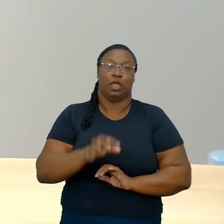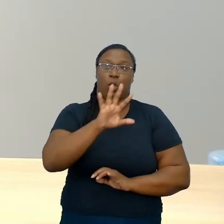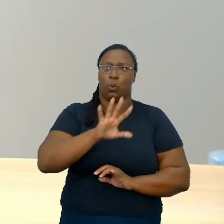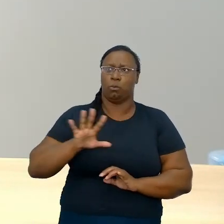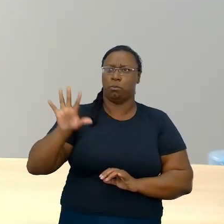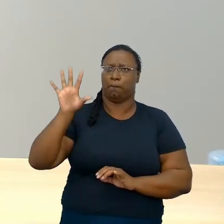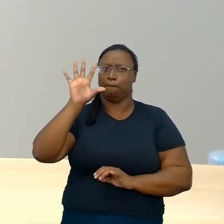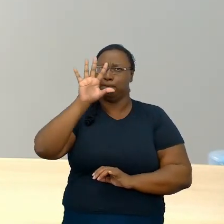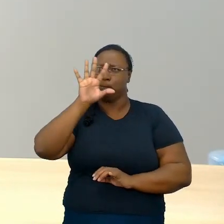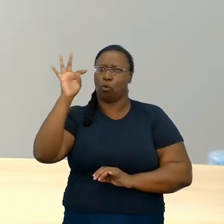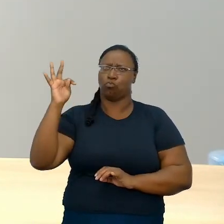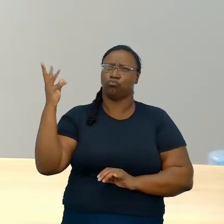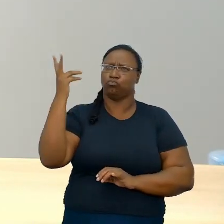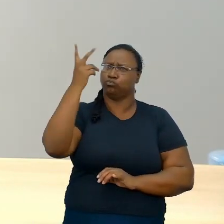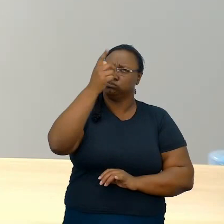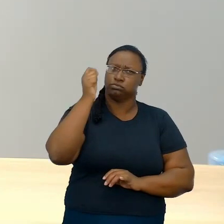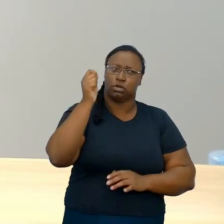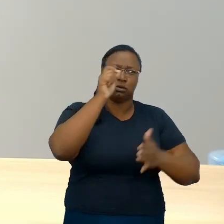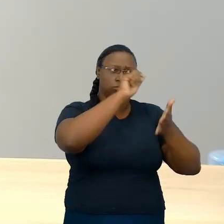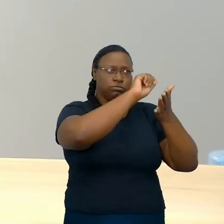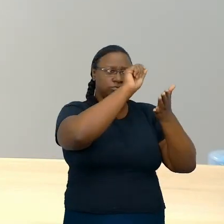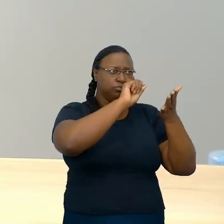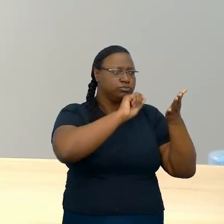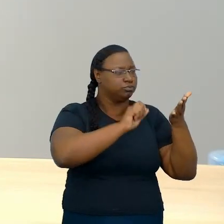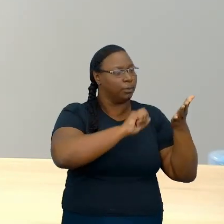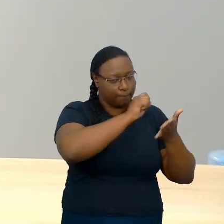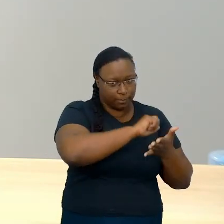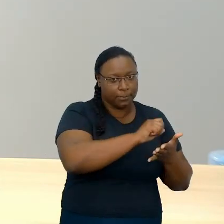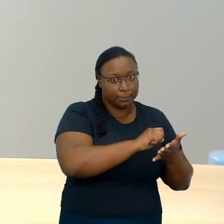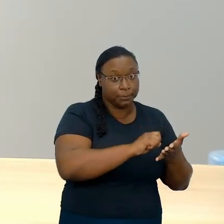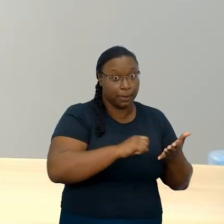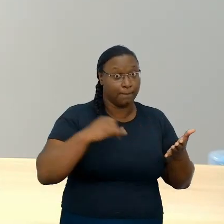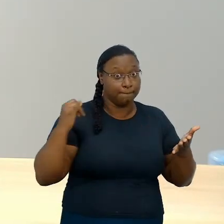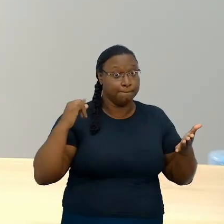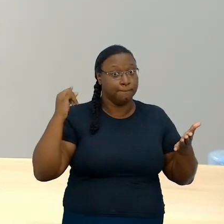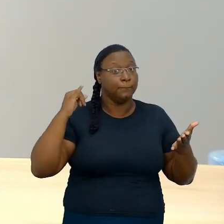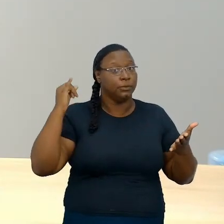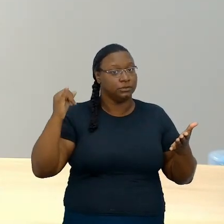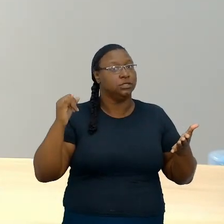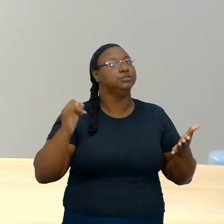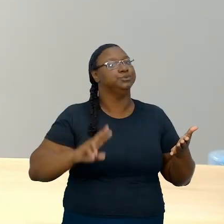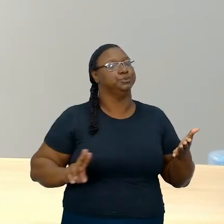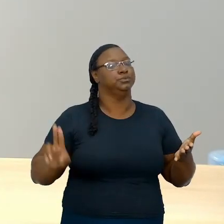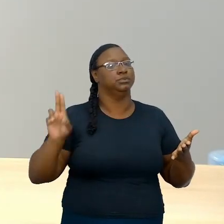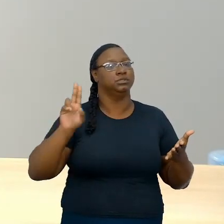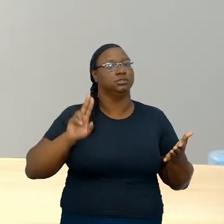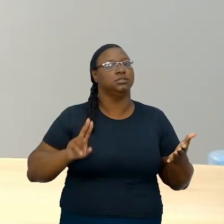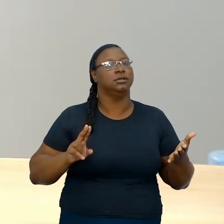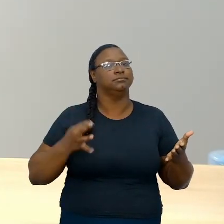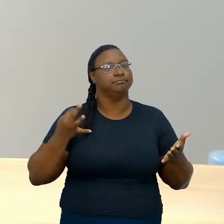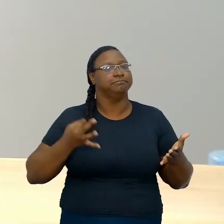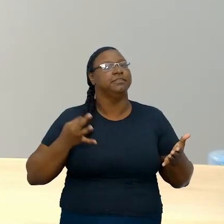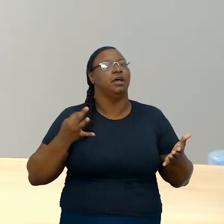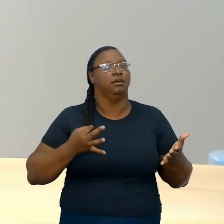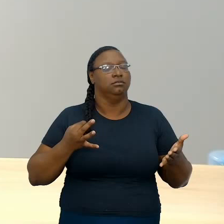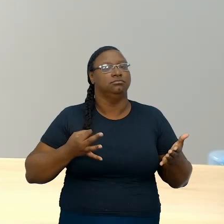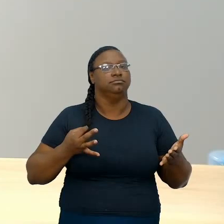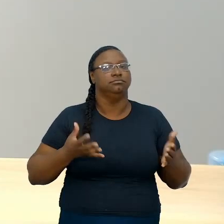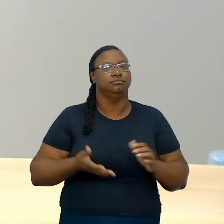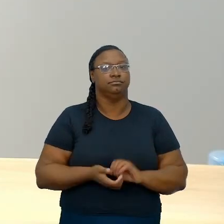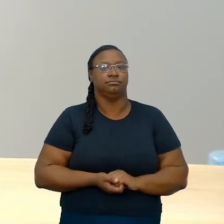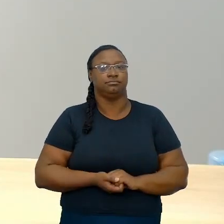isso em todos os espaços, então é importante que a gente tente, pelo menos, utilizar para ver se realmente funciona. Eu acho que é uma